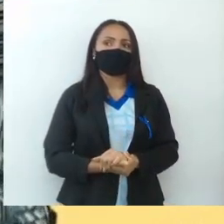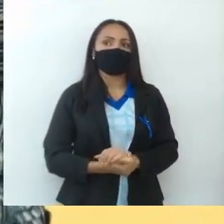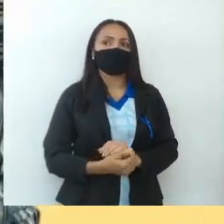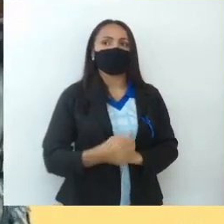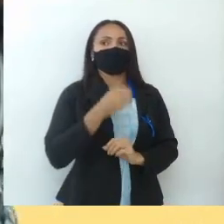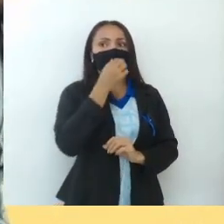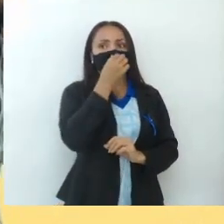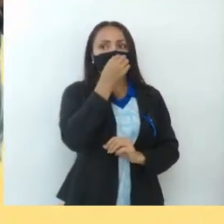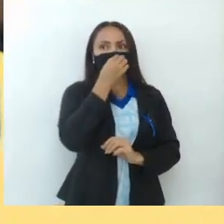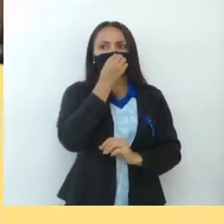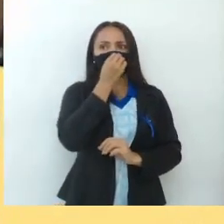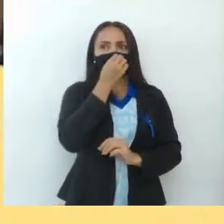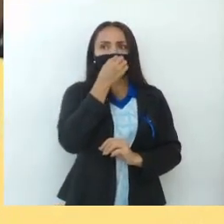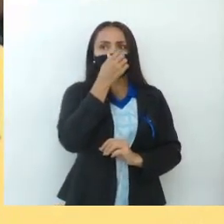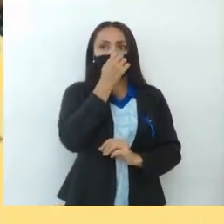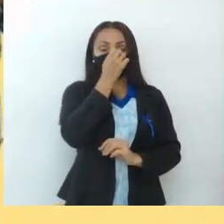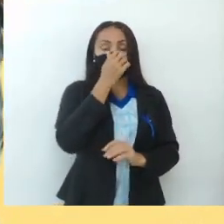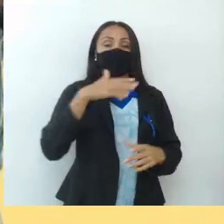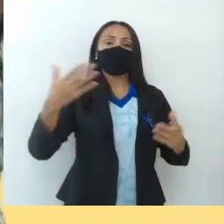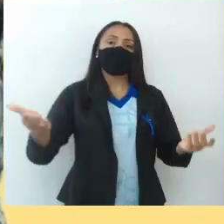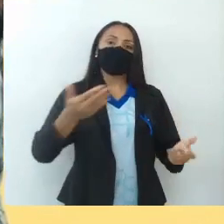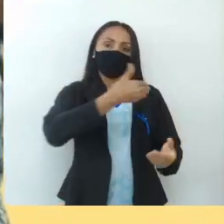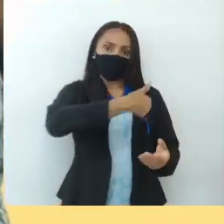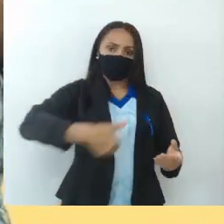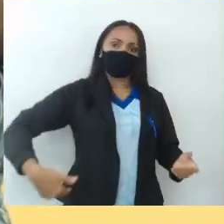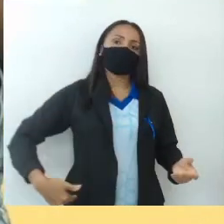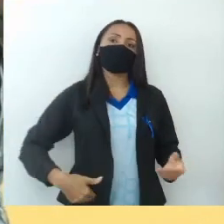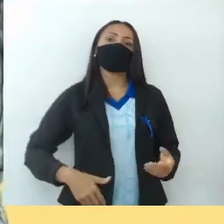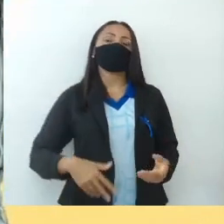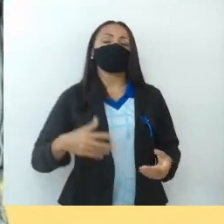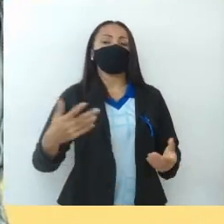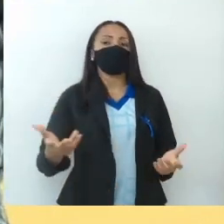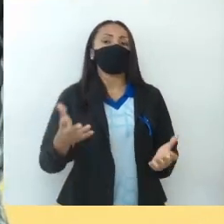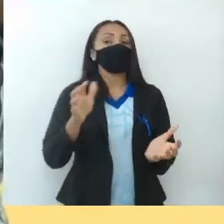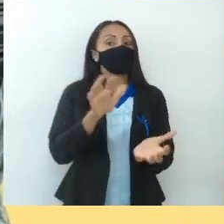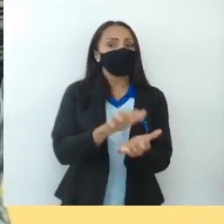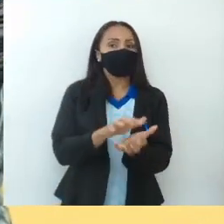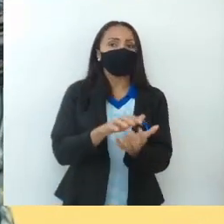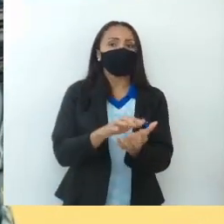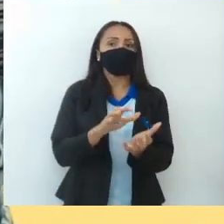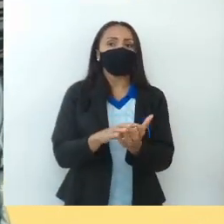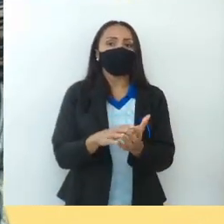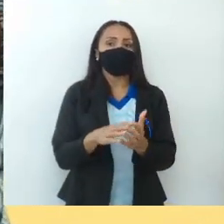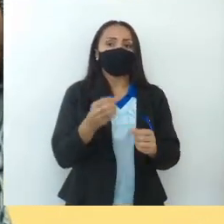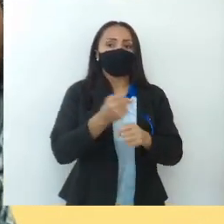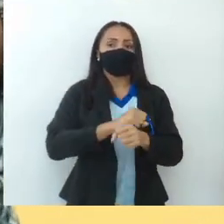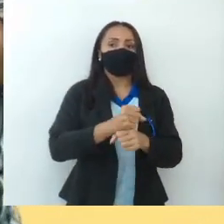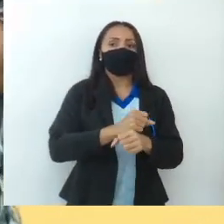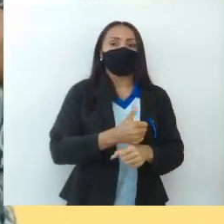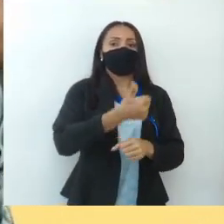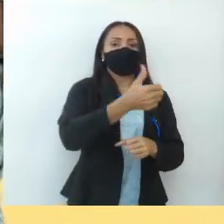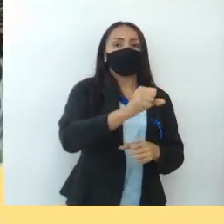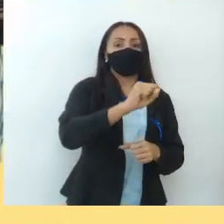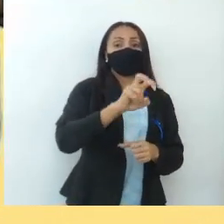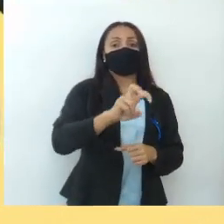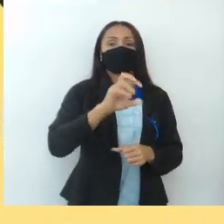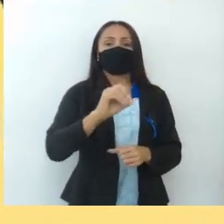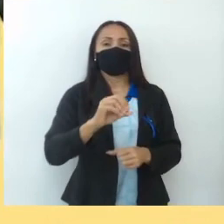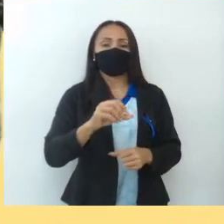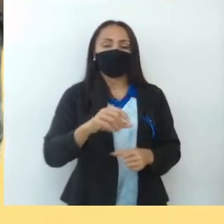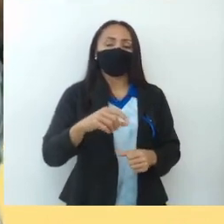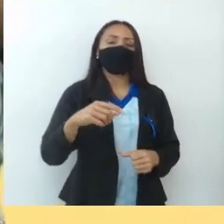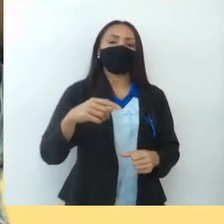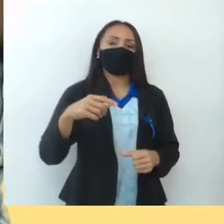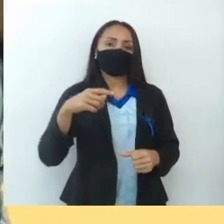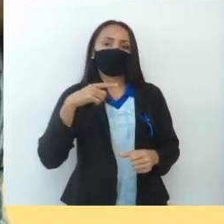Sim. professor, que foi governador da província de Pernambuco nos anos de 1850. E teve